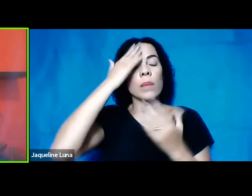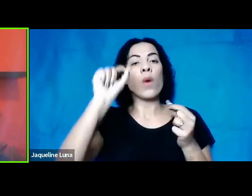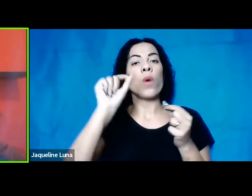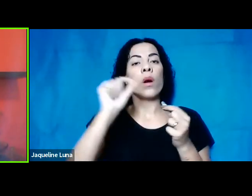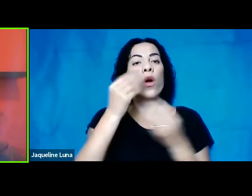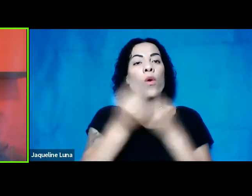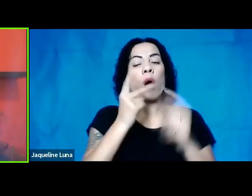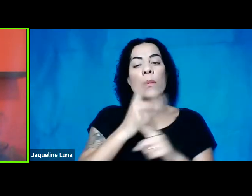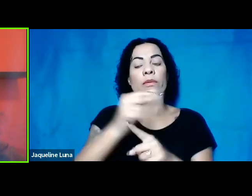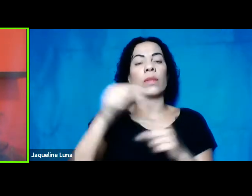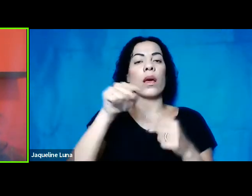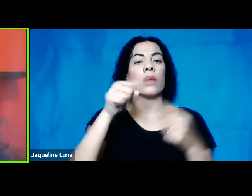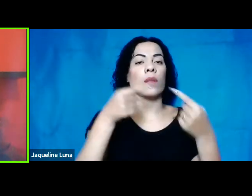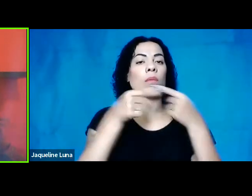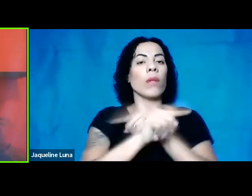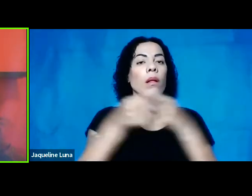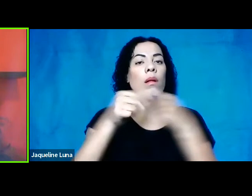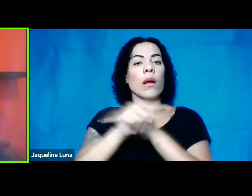a contradição